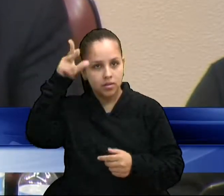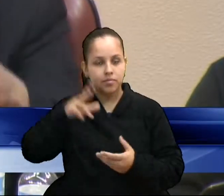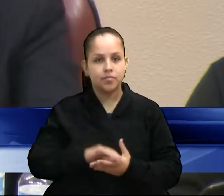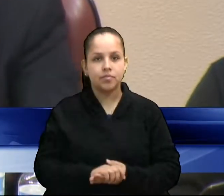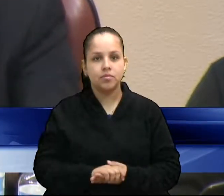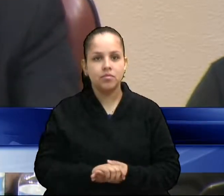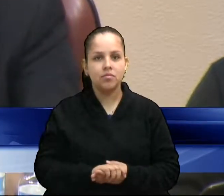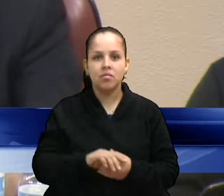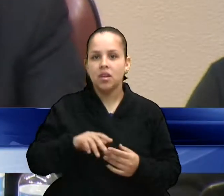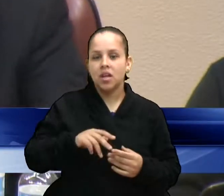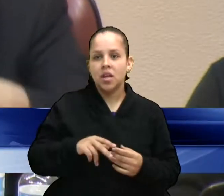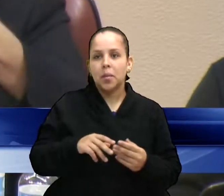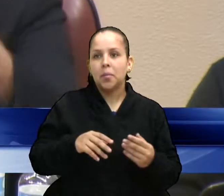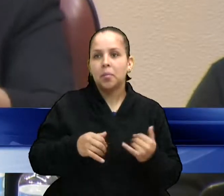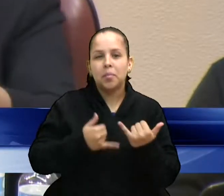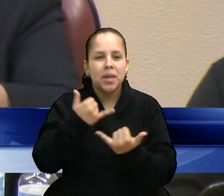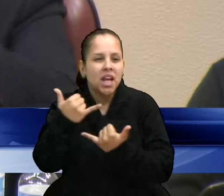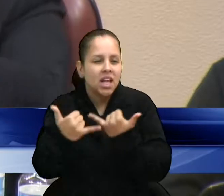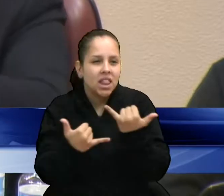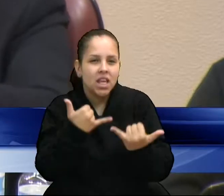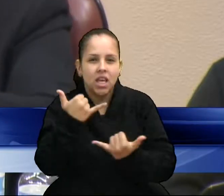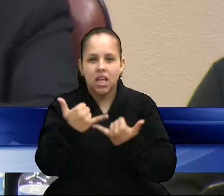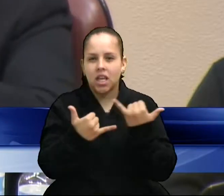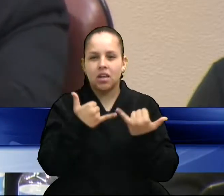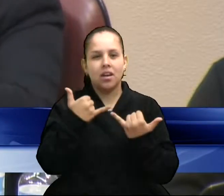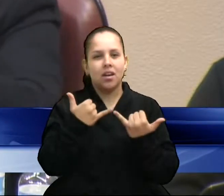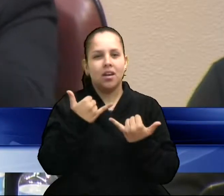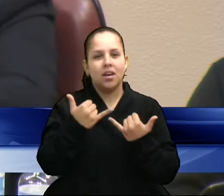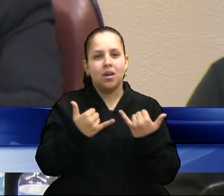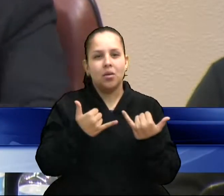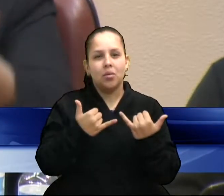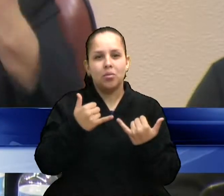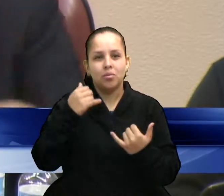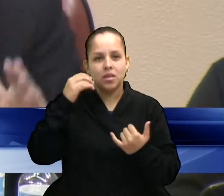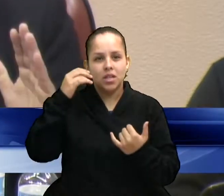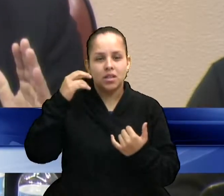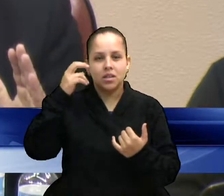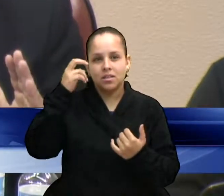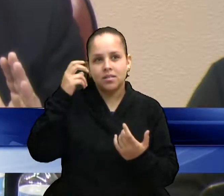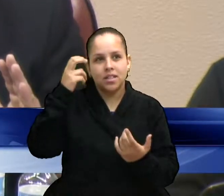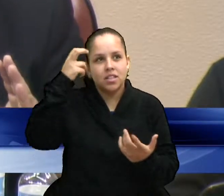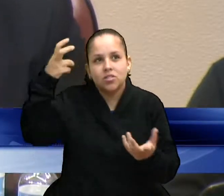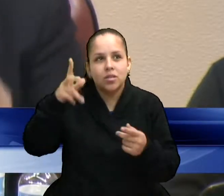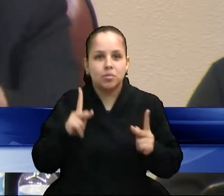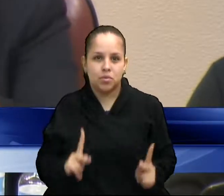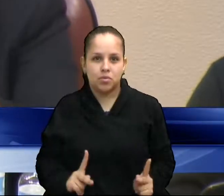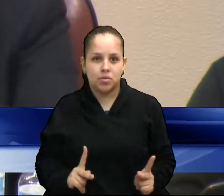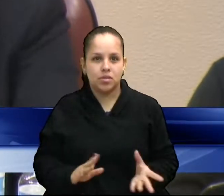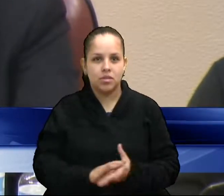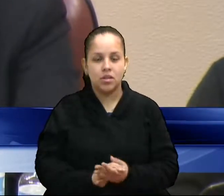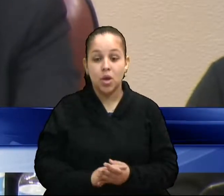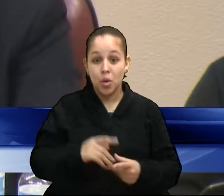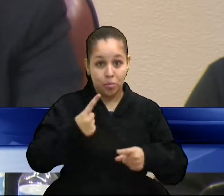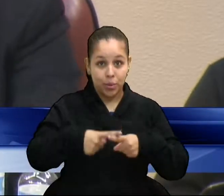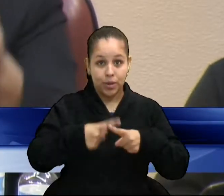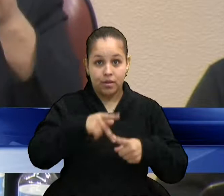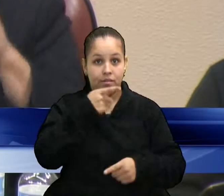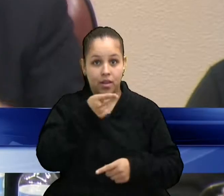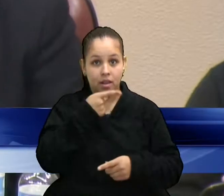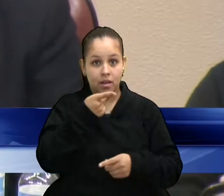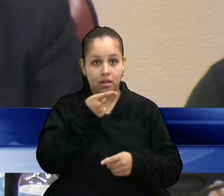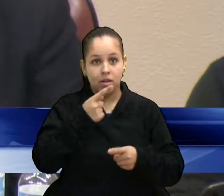quem é vereador e de quem também lidera o movimento social popular e defende a população. Por que eu digo isso? Porque